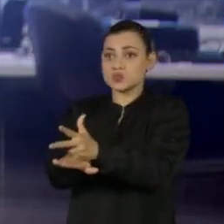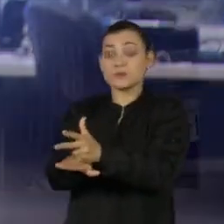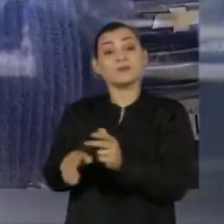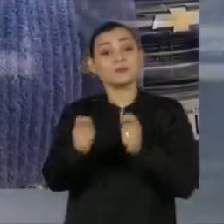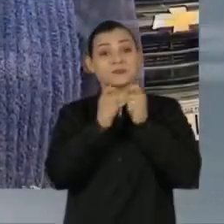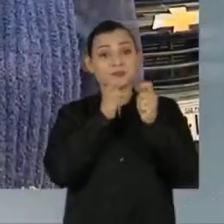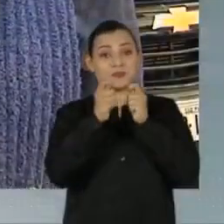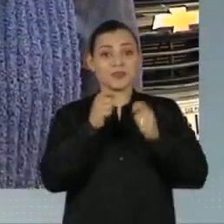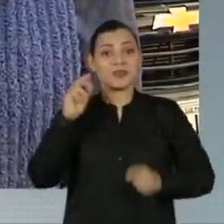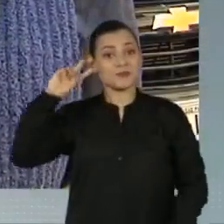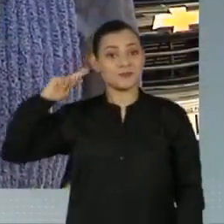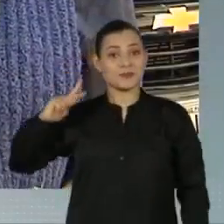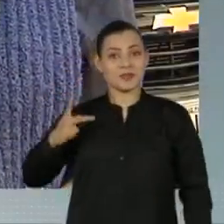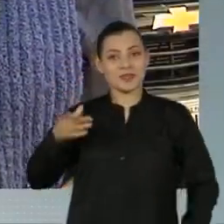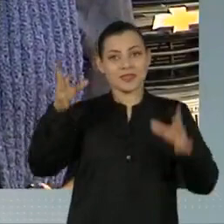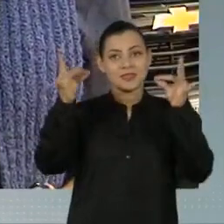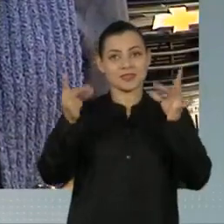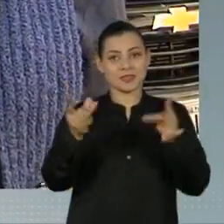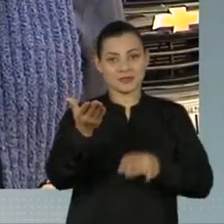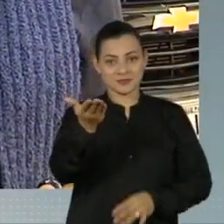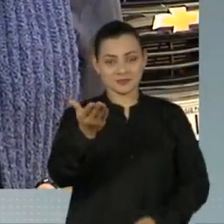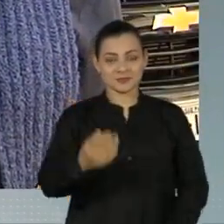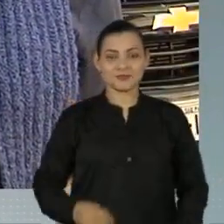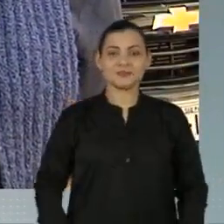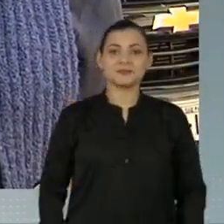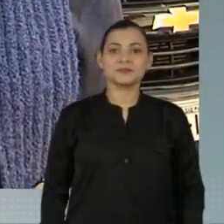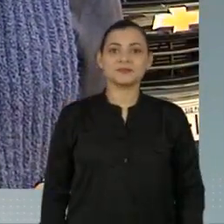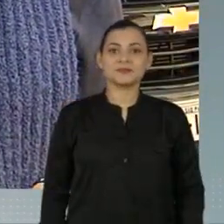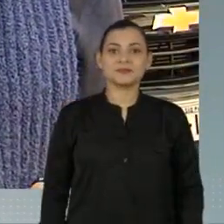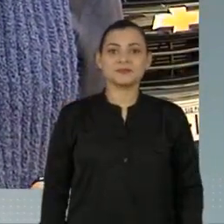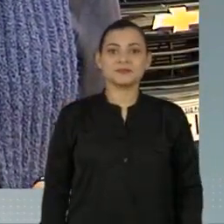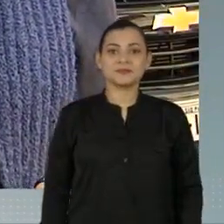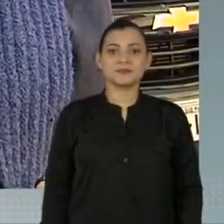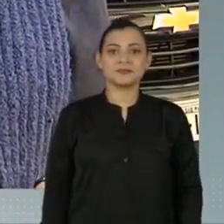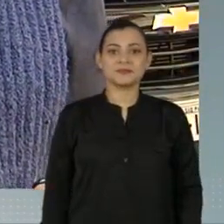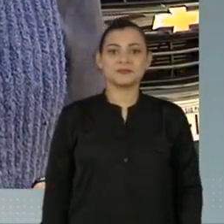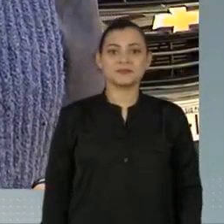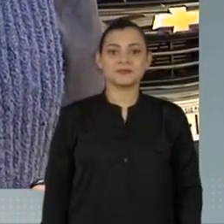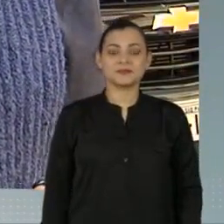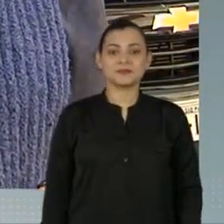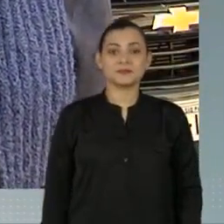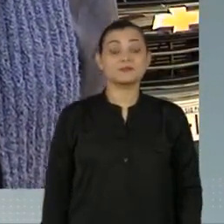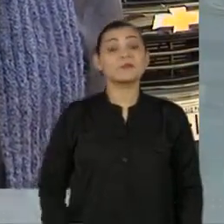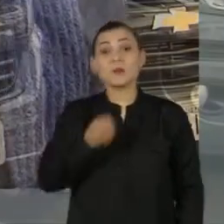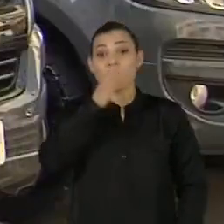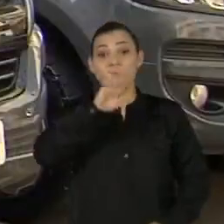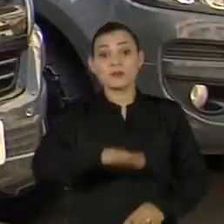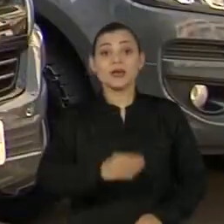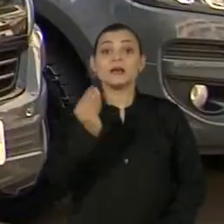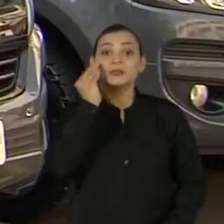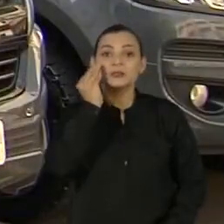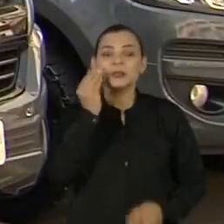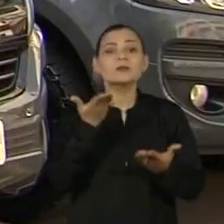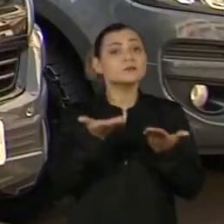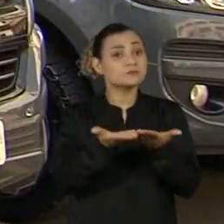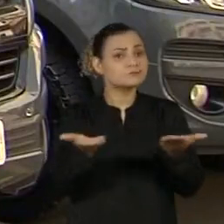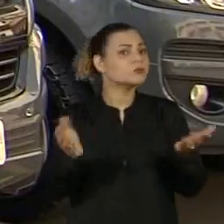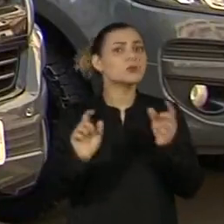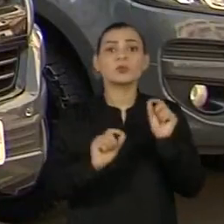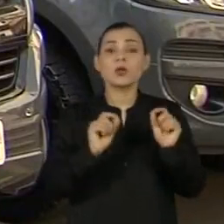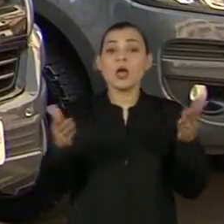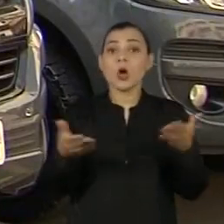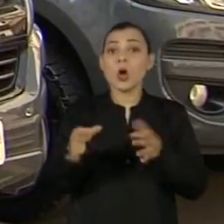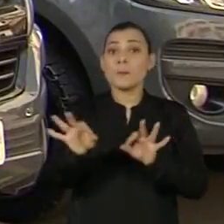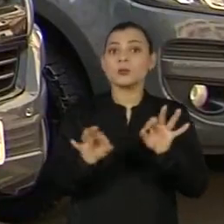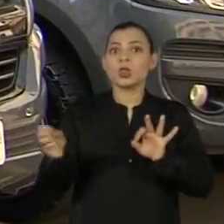repórter Maria Manso tem os detalhes para a gente. Boa tarde, Maria. Boa tarde, Joyce. Boa tarde a todos. A ideia desse